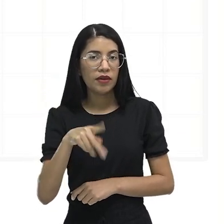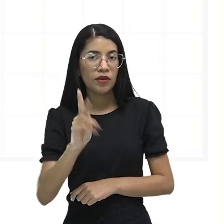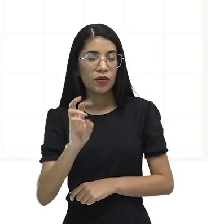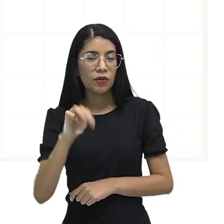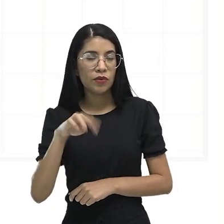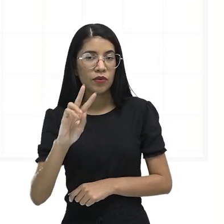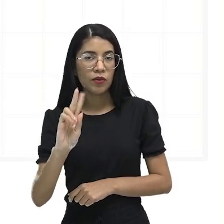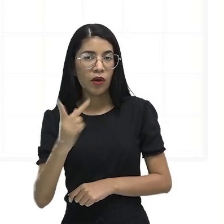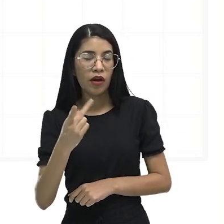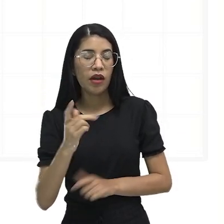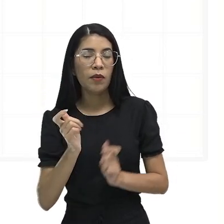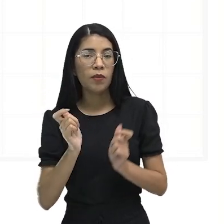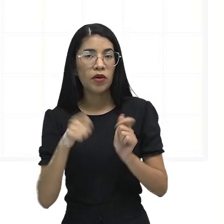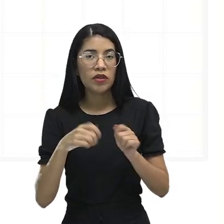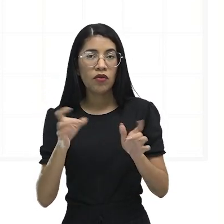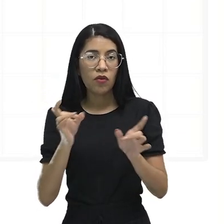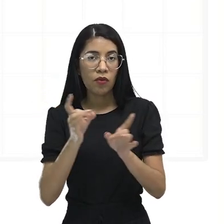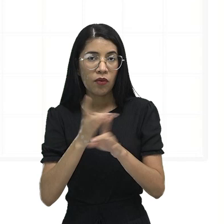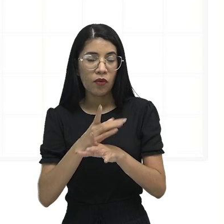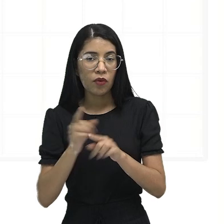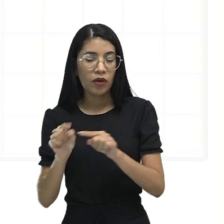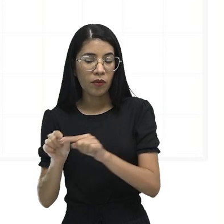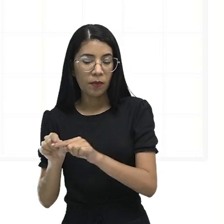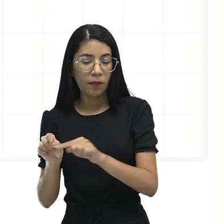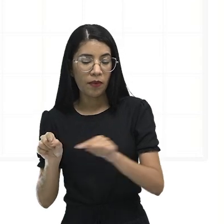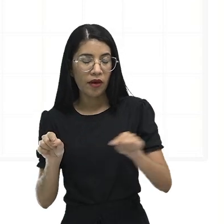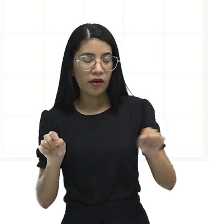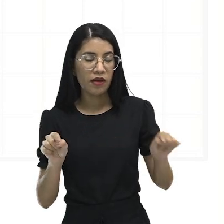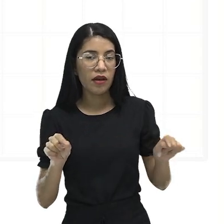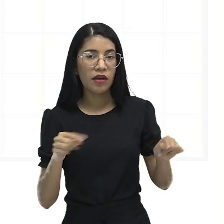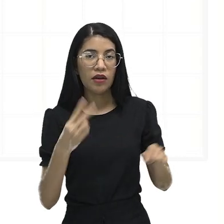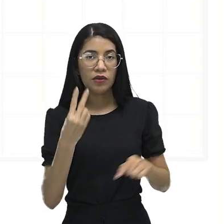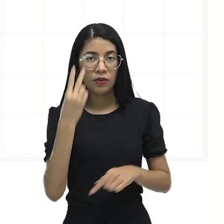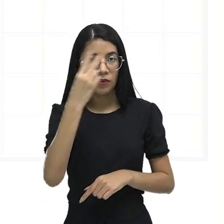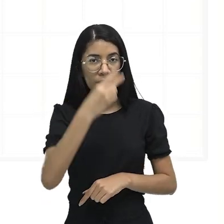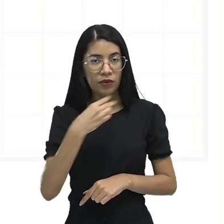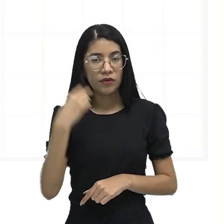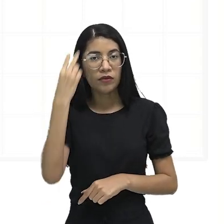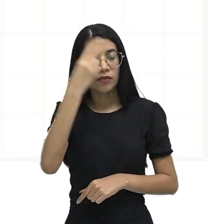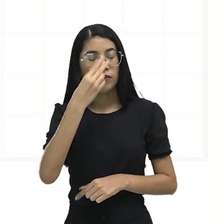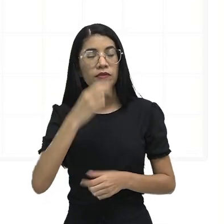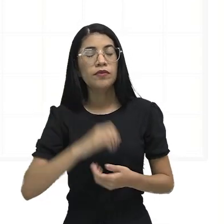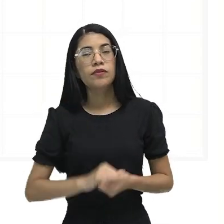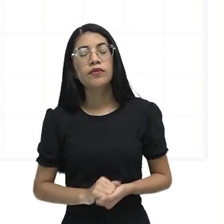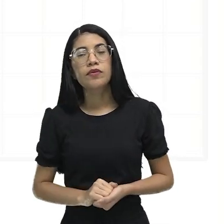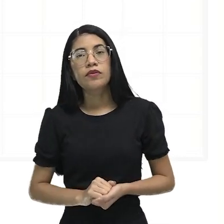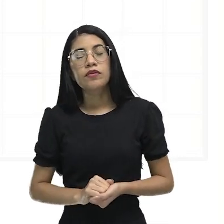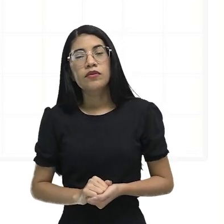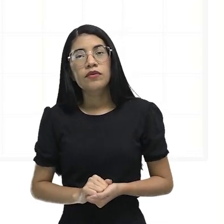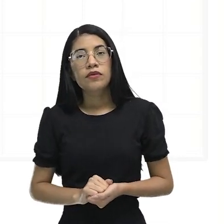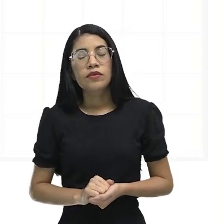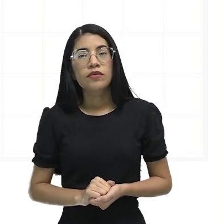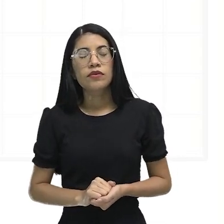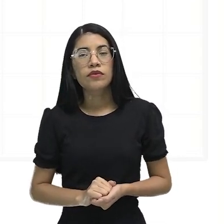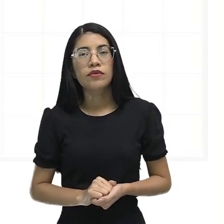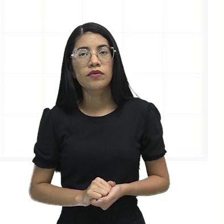trajeto em 2 horas. Tá? É isso que ele está falando aí. Muito bem.